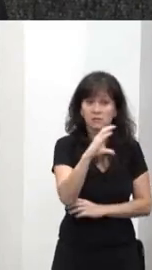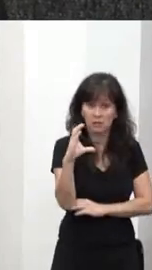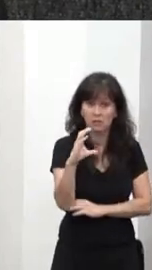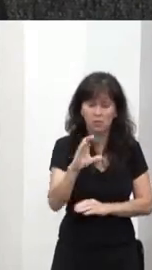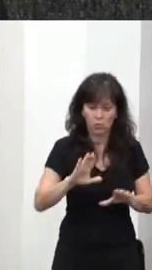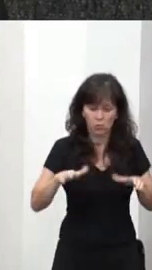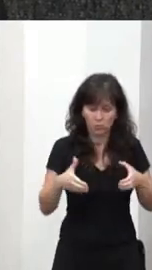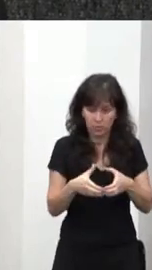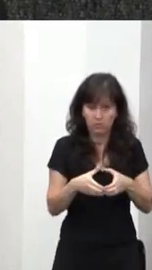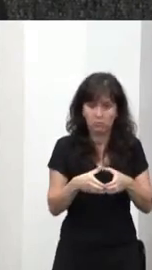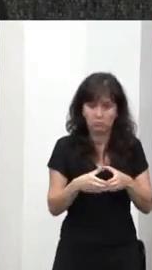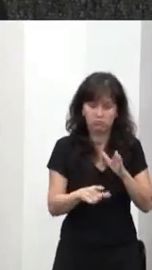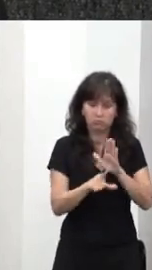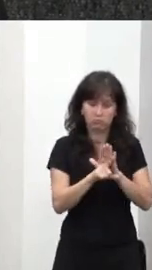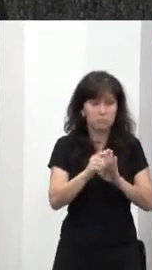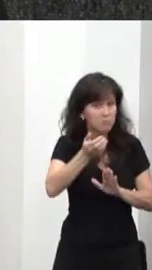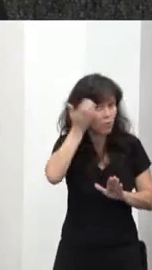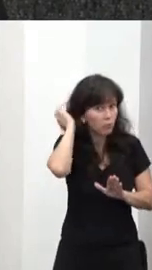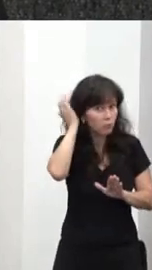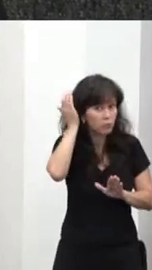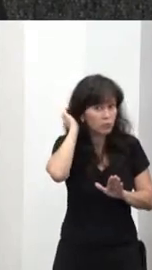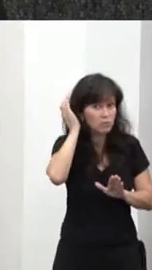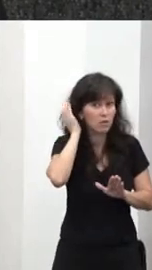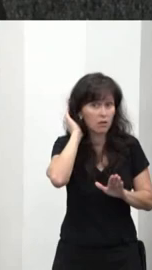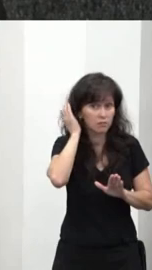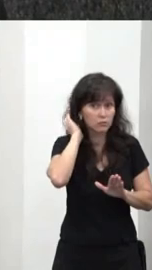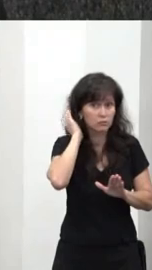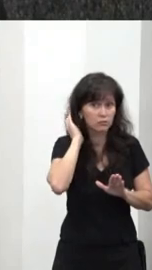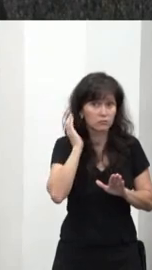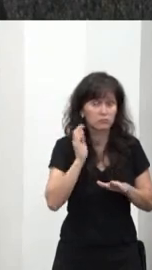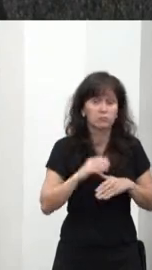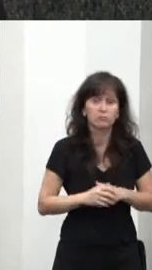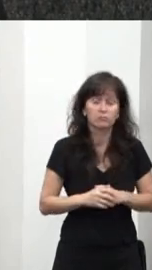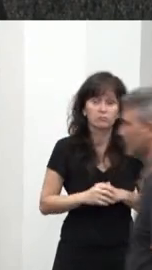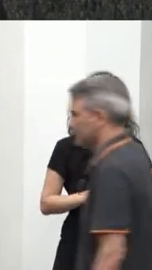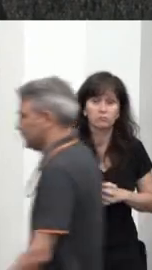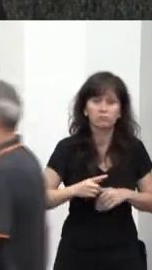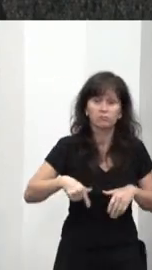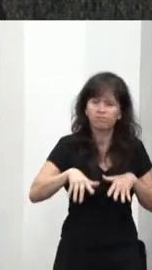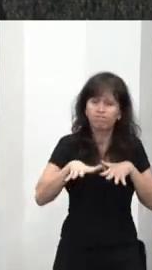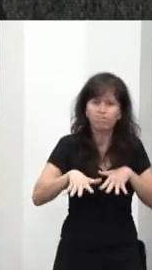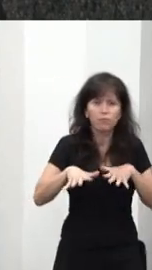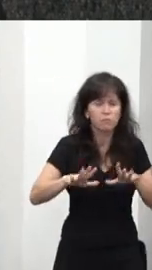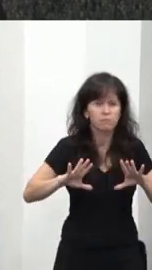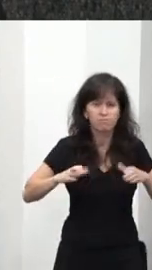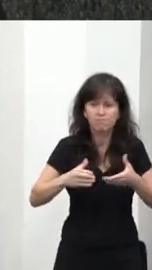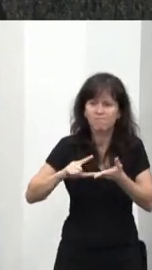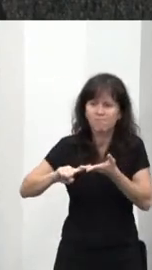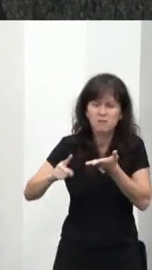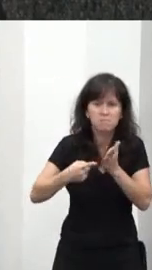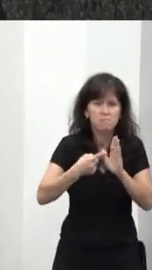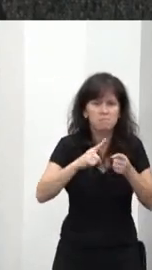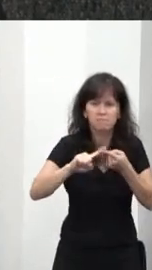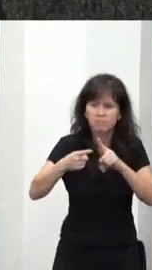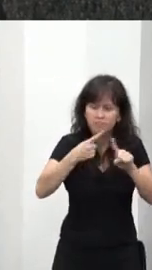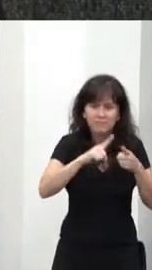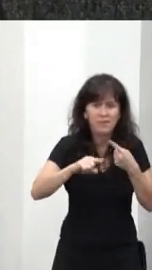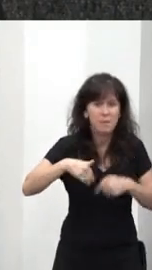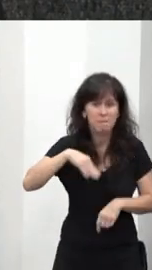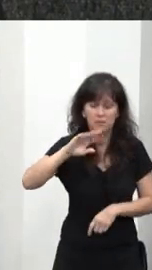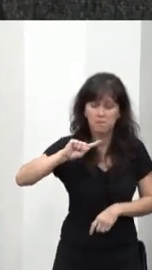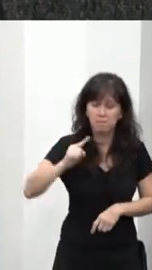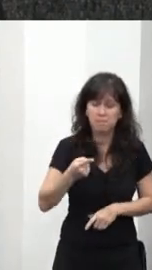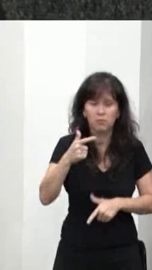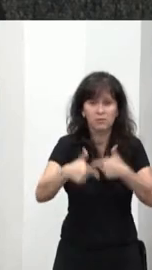Catarina da Lei Paulo Gustavo em movimento voluntário mobilize articula mais de mil Trabalhadores em suas